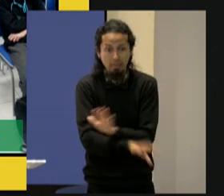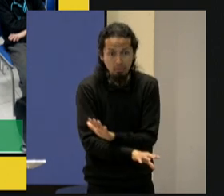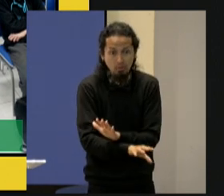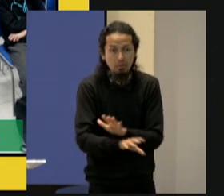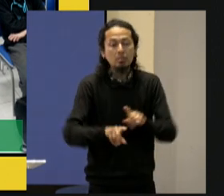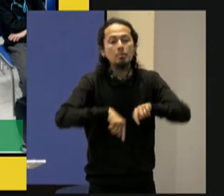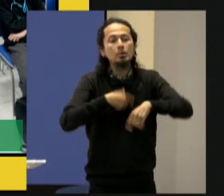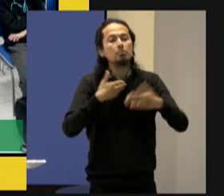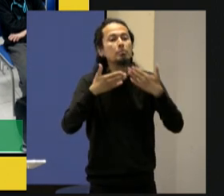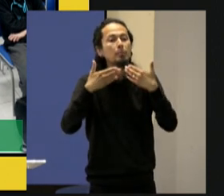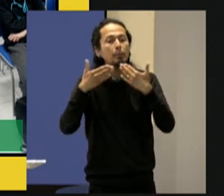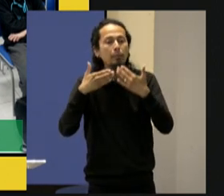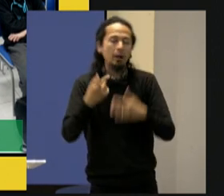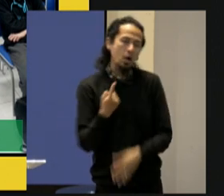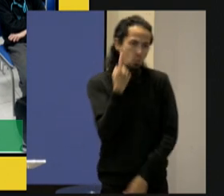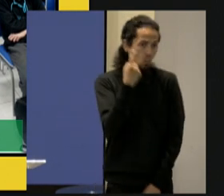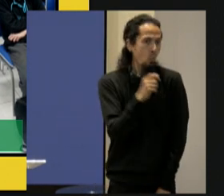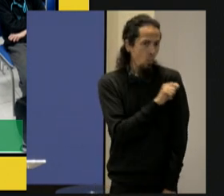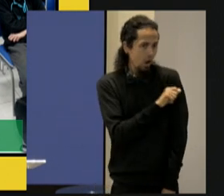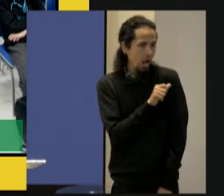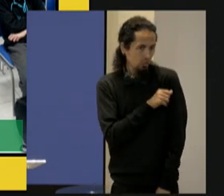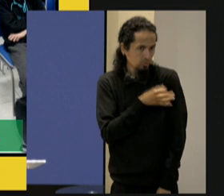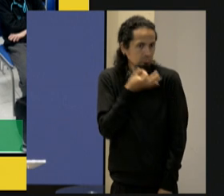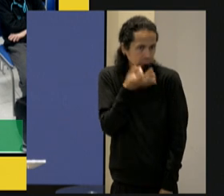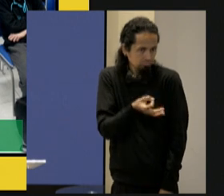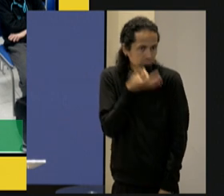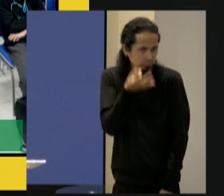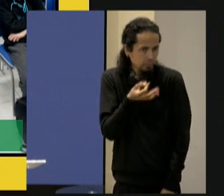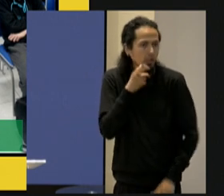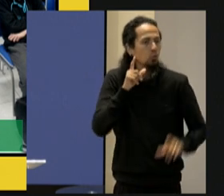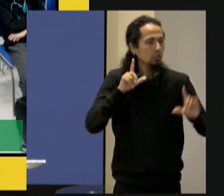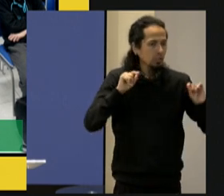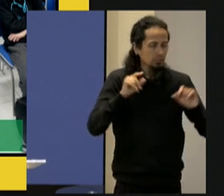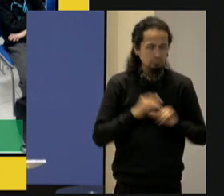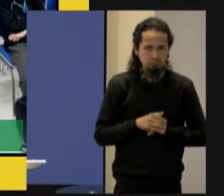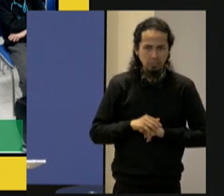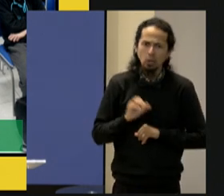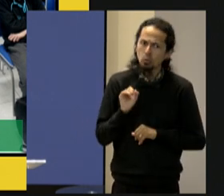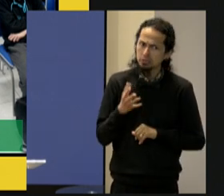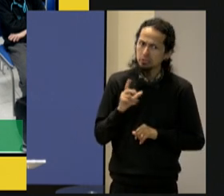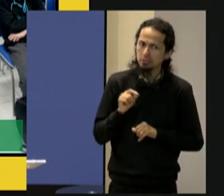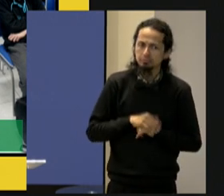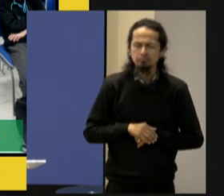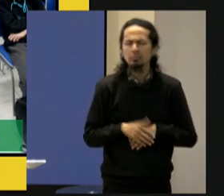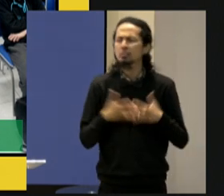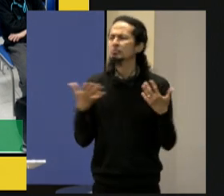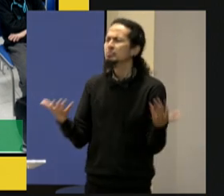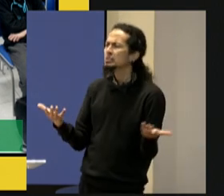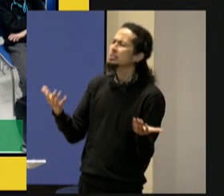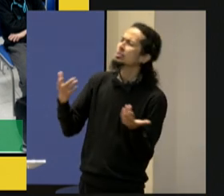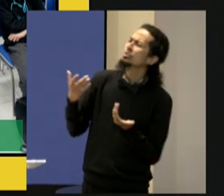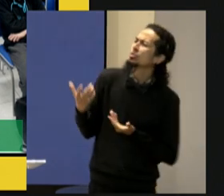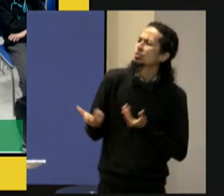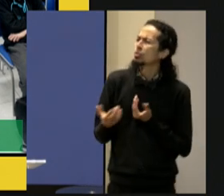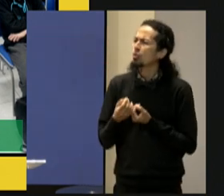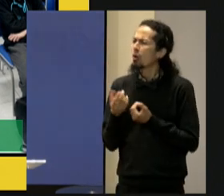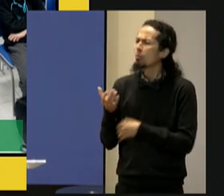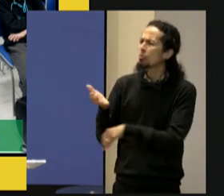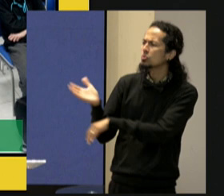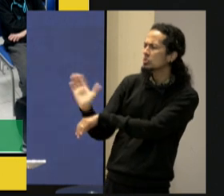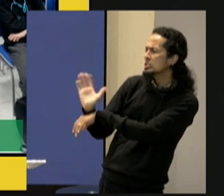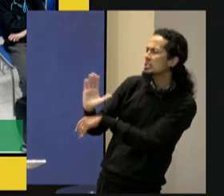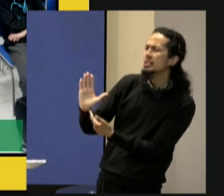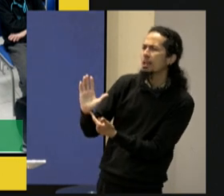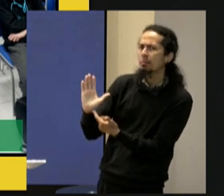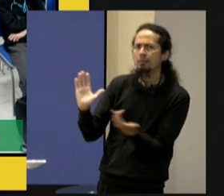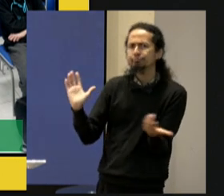uma fala dos estudantes, né, que surgiu muito depois na roda de conversa, é como que o cinema